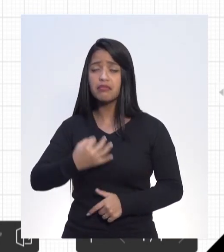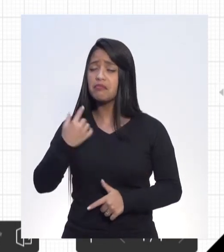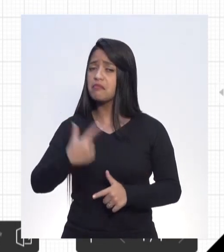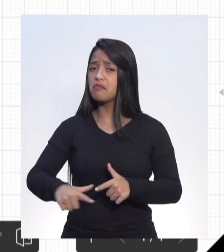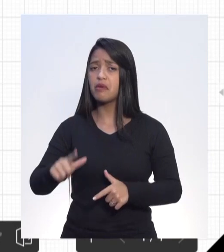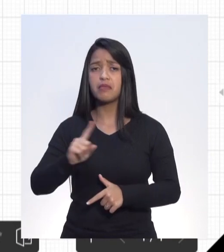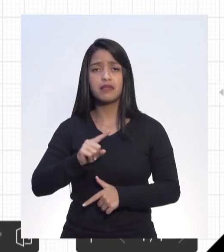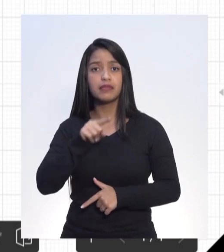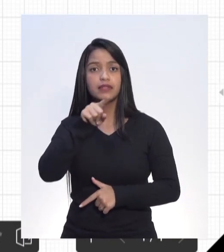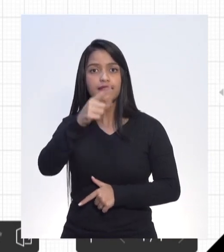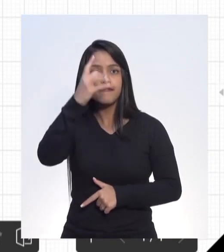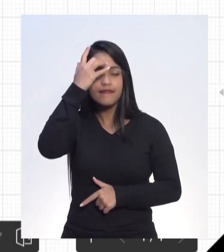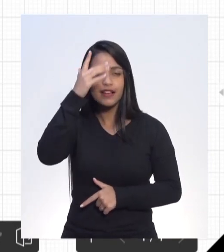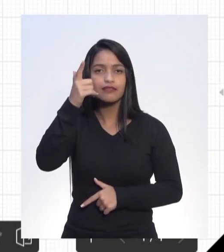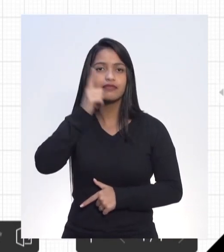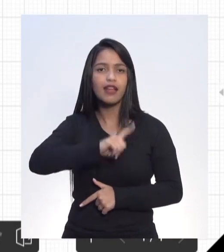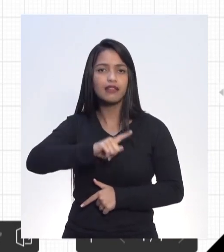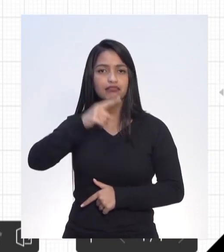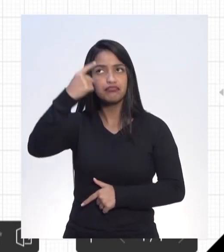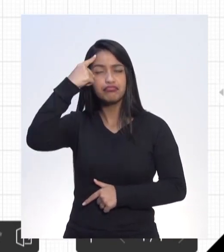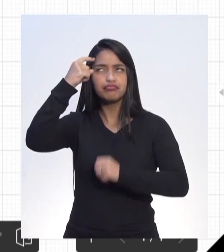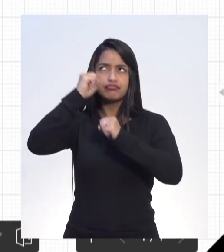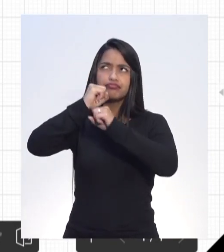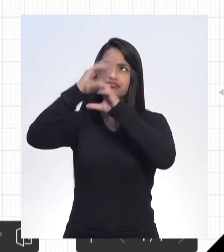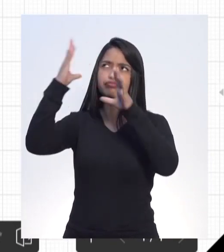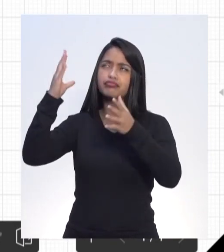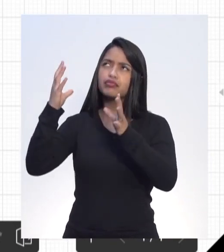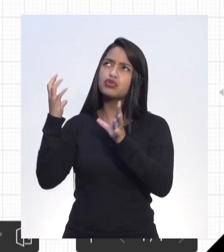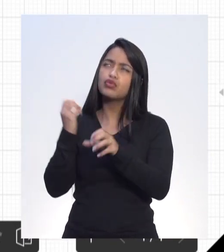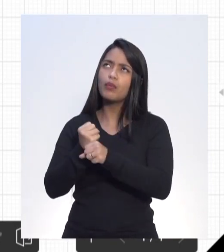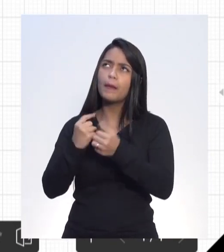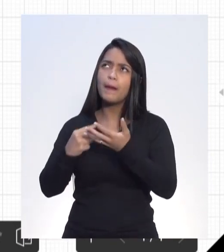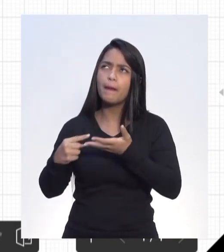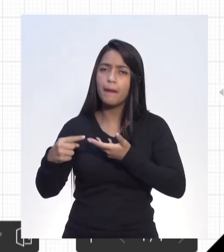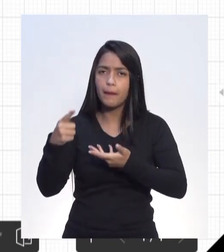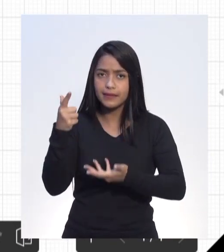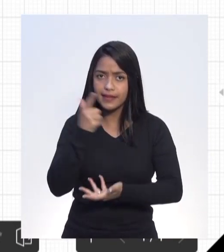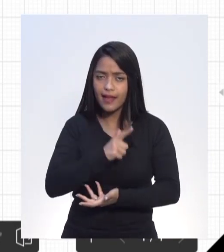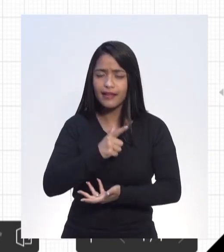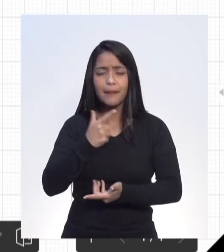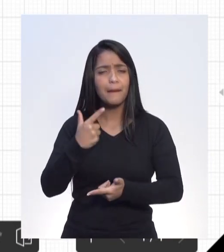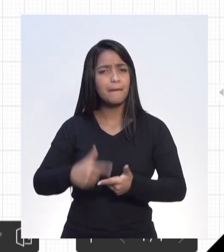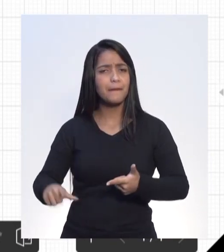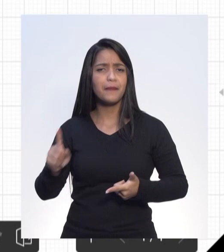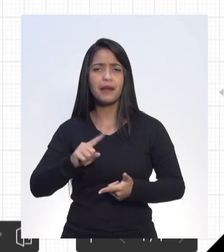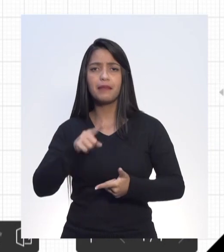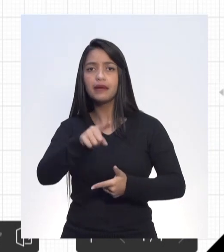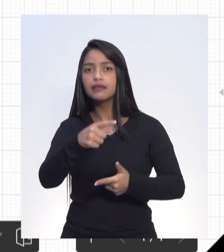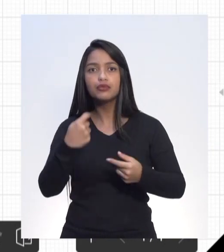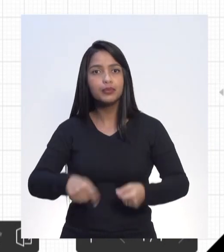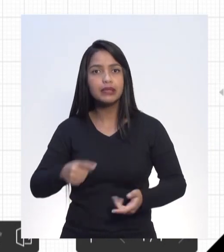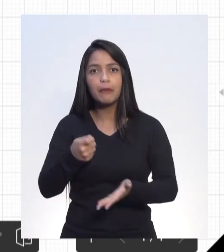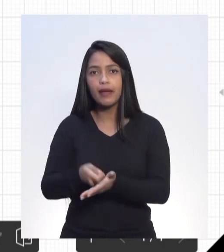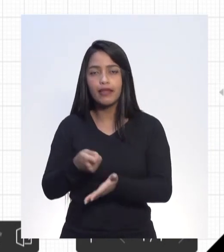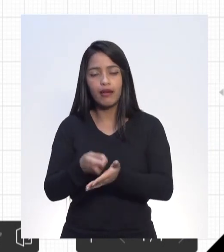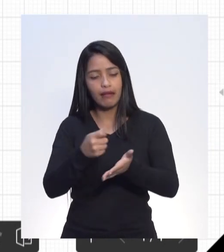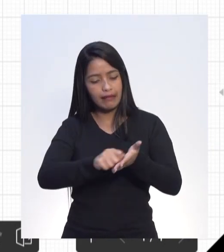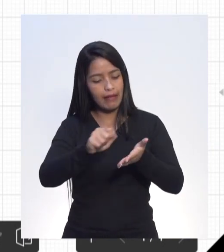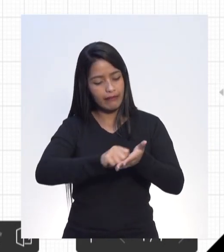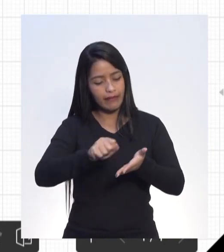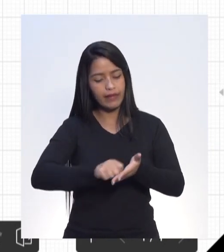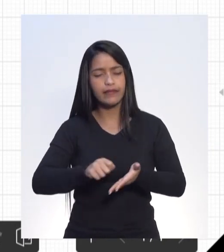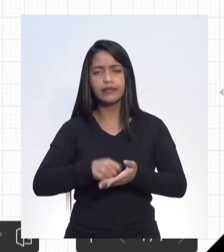a facilidade para resolver um cálculo mentalmente, não tem problema nenhum. Pode fazer tranquilamente, desde que naturalmente chegue